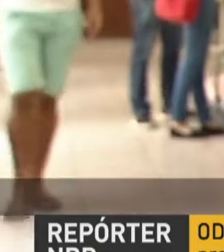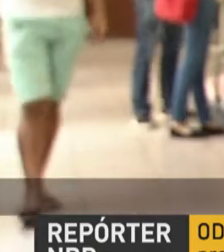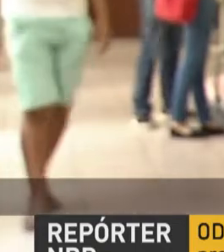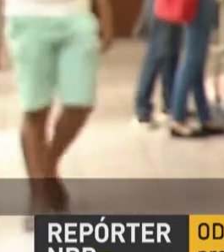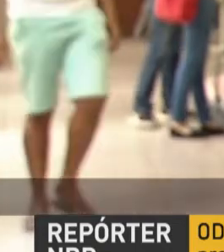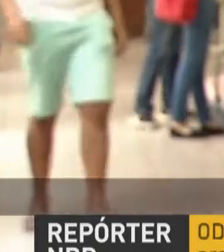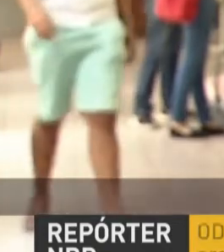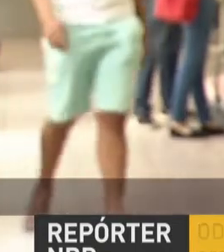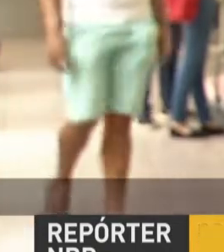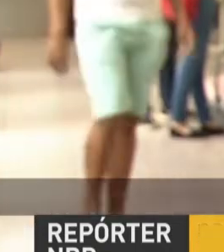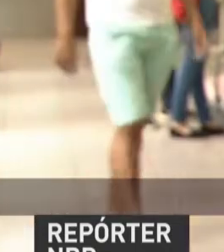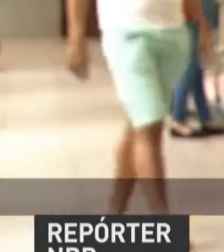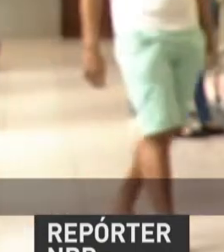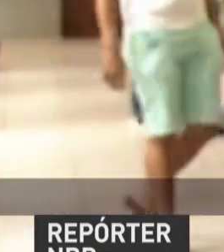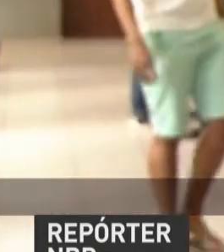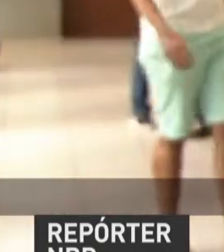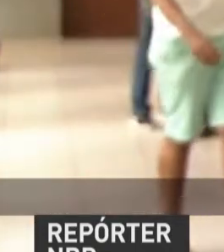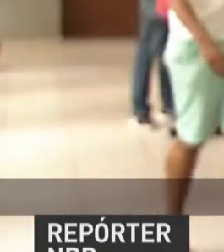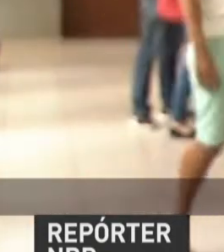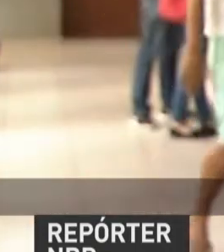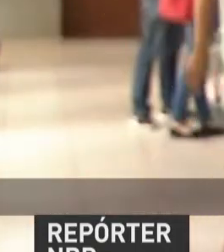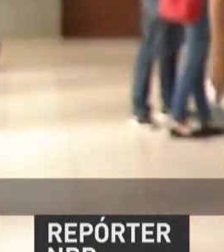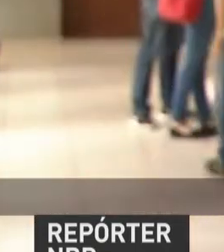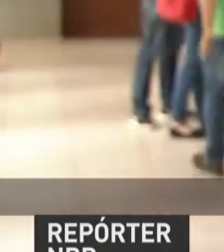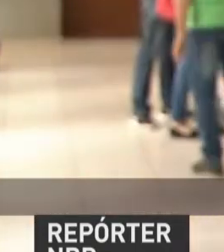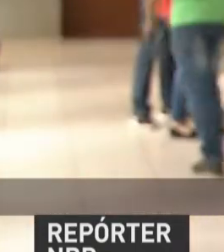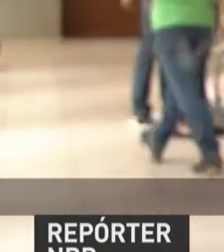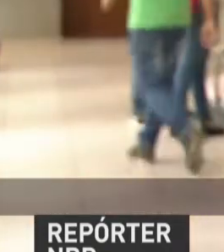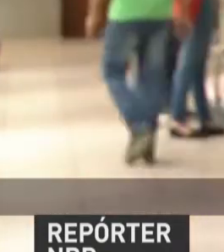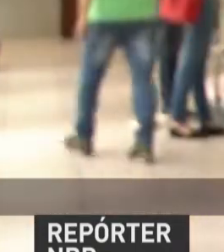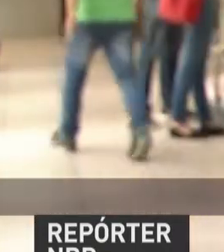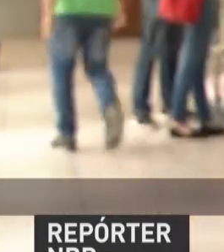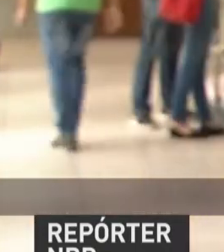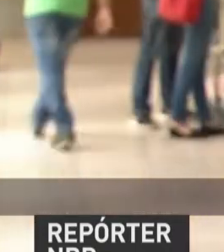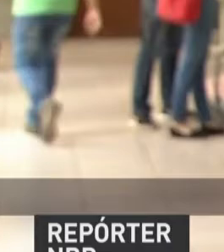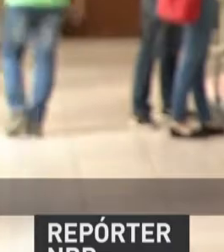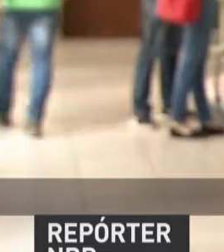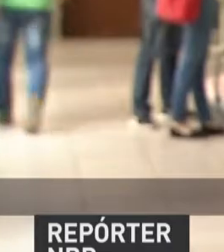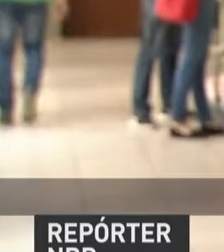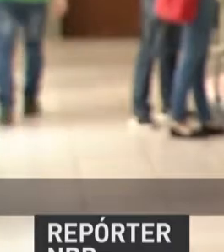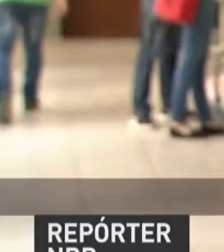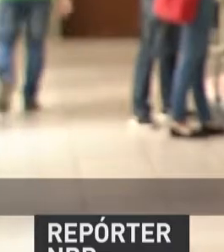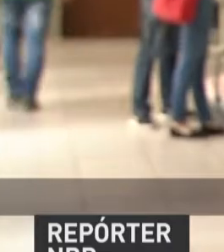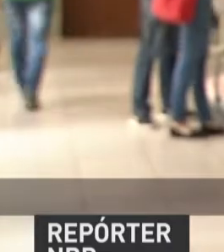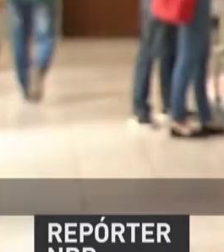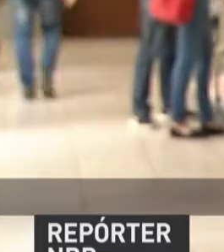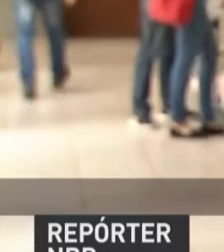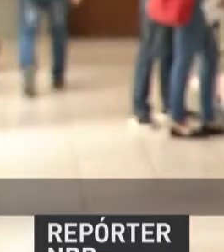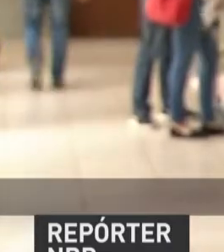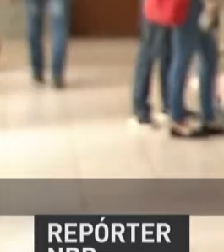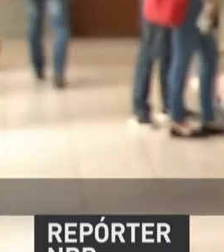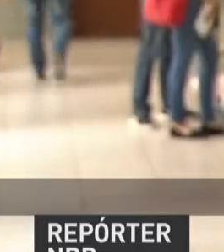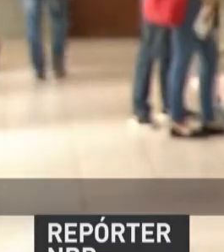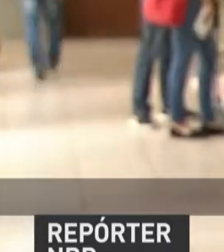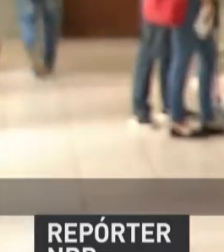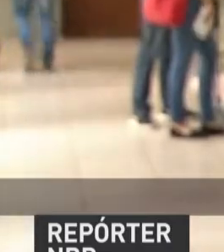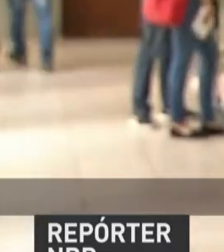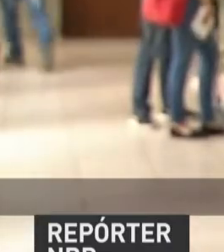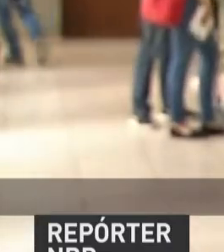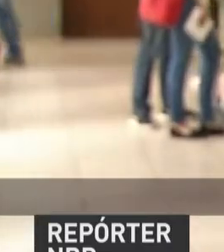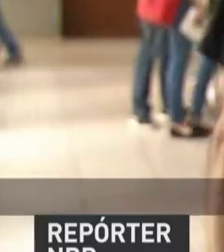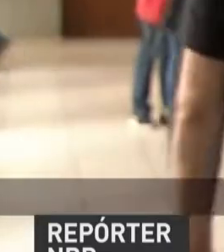centers é apoiada s anta na pousada com o povo brasileiro tom é bom que ele venha e veja